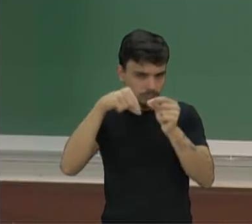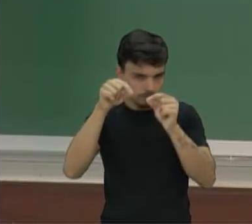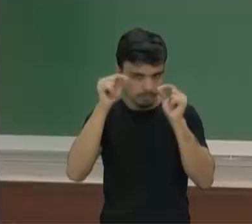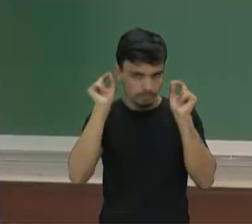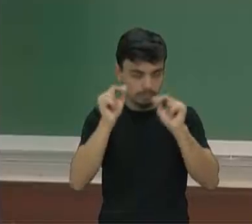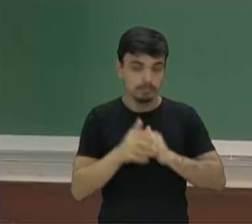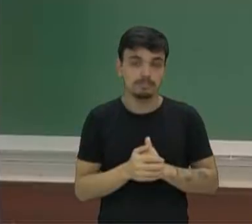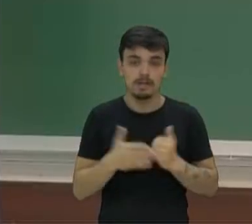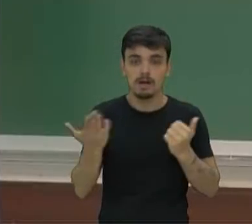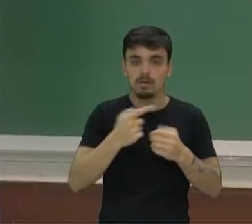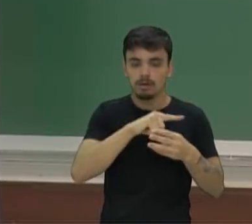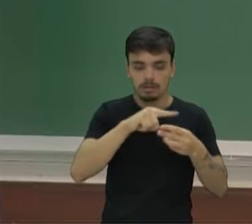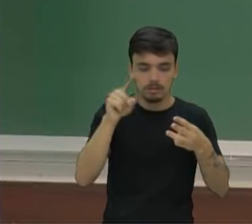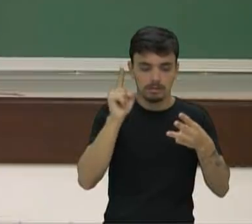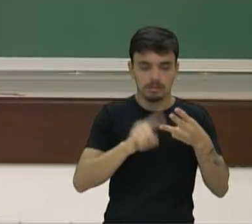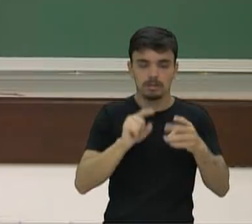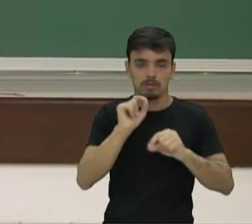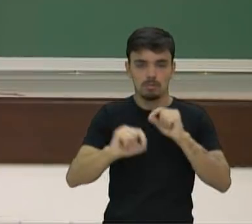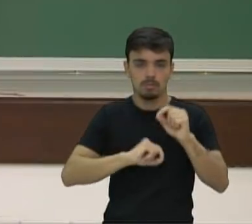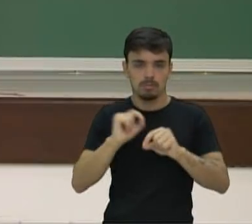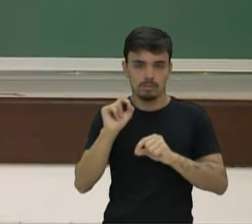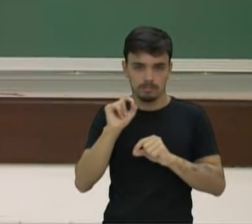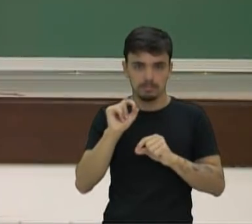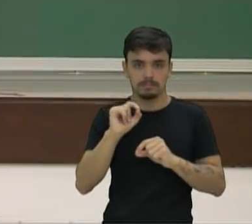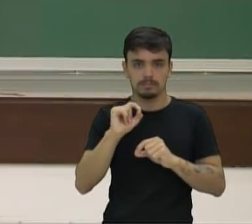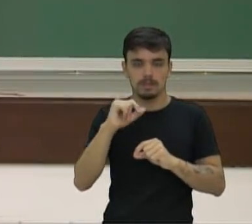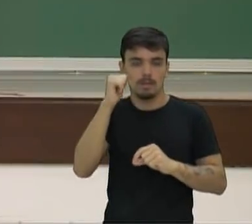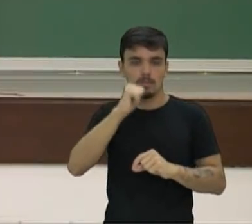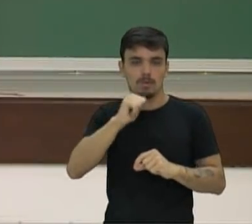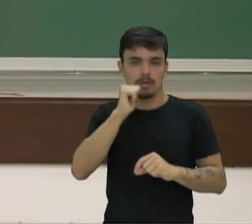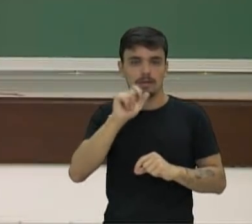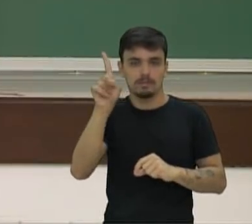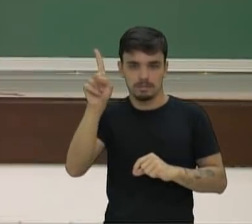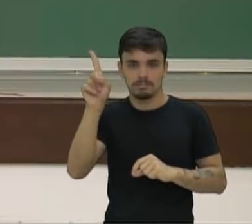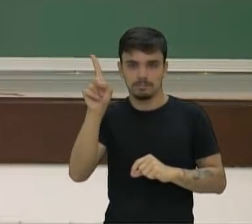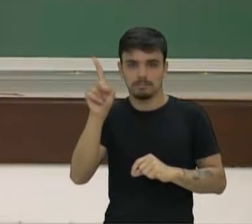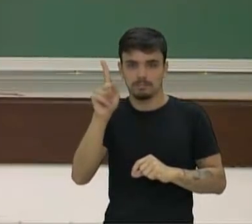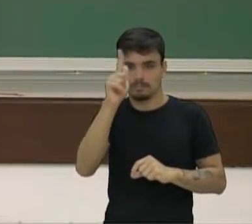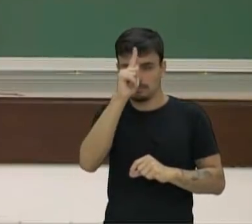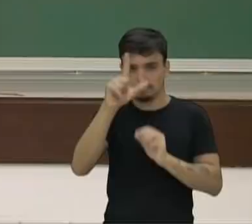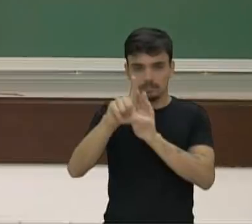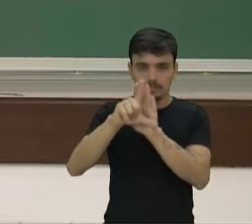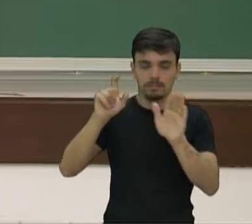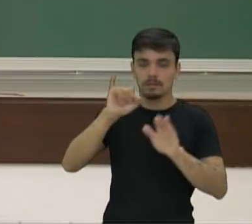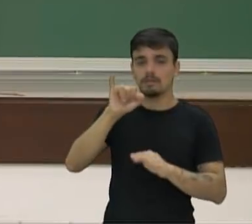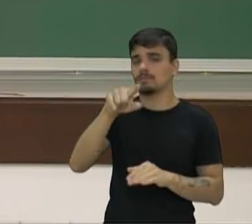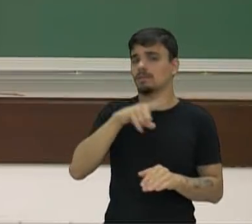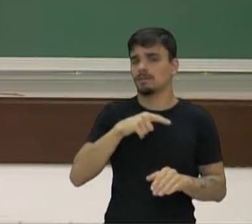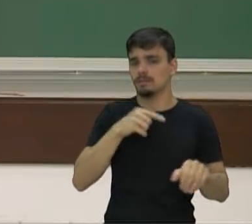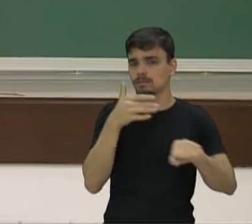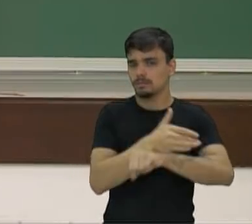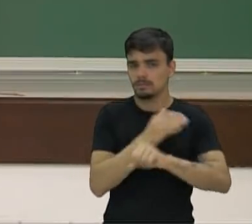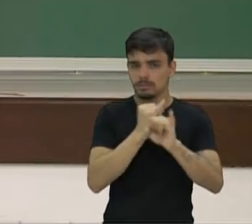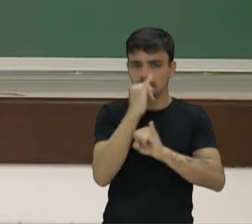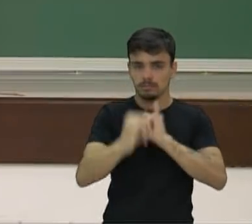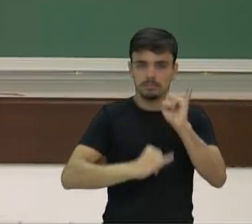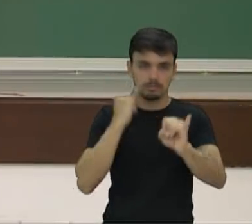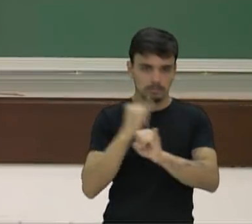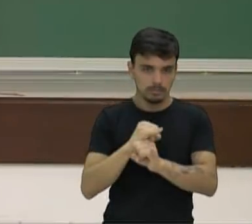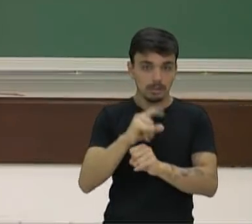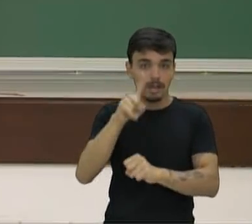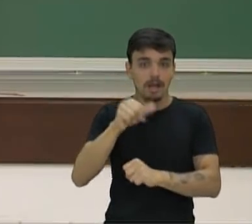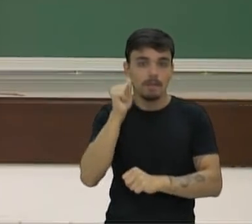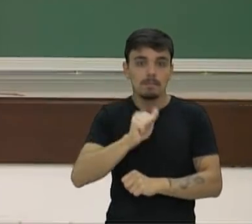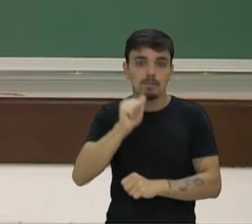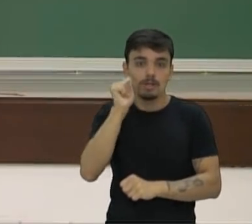Agora vamos para o nosso terceiro tema, mulheres na Grécia Antiga. Quem está na internet, quem pode, quem tem acesso, digitem aí, Mulheres